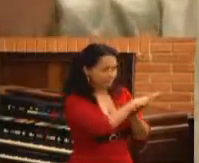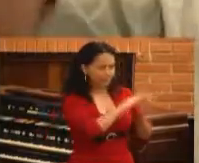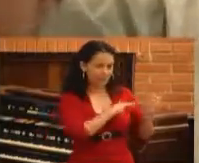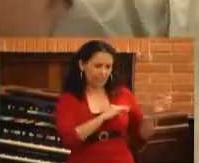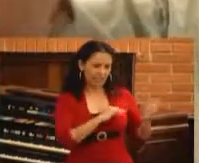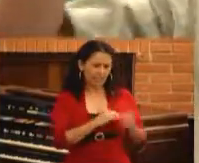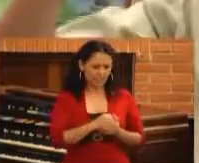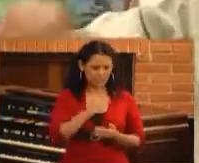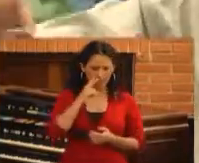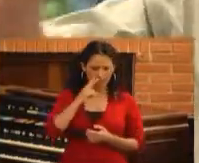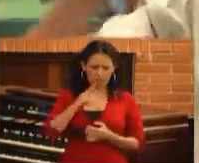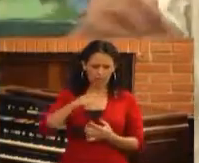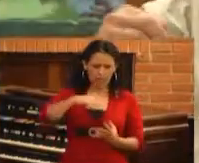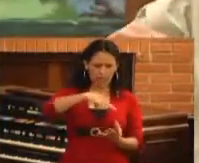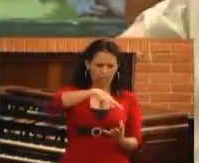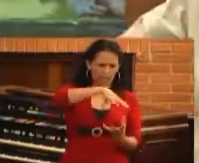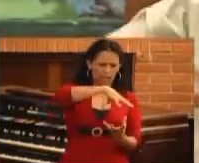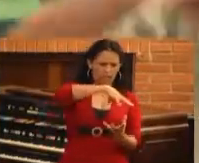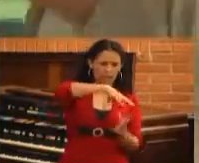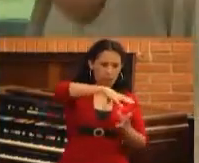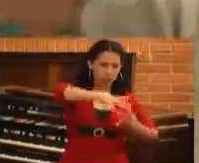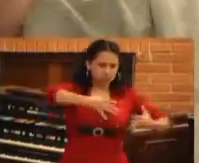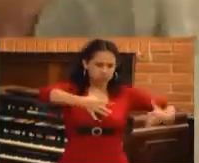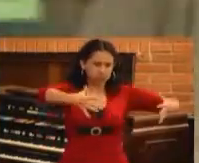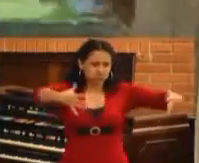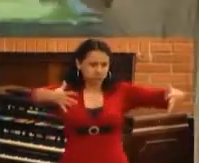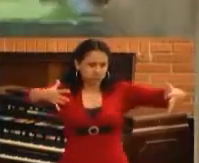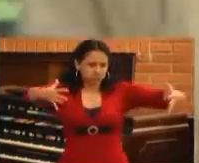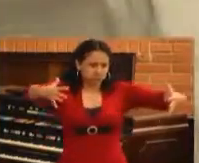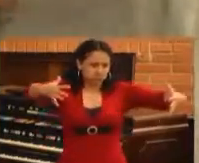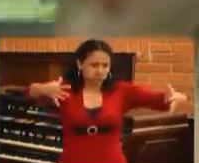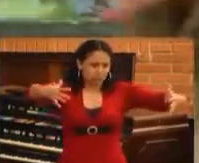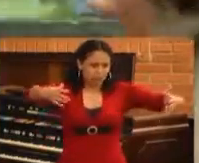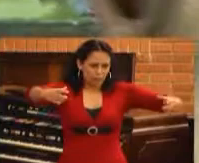a terra grande assim, ela foi ficando pequena, desapareceu